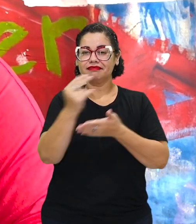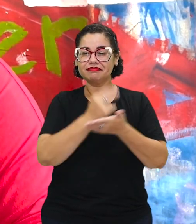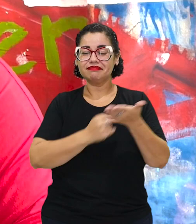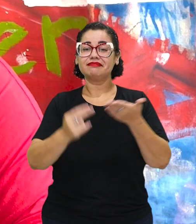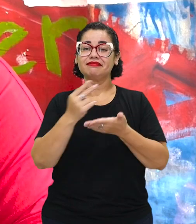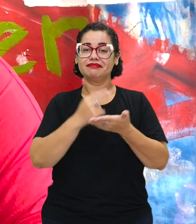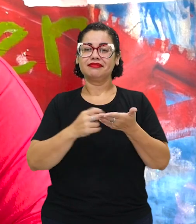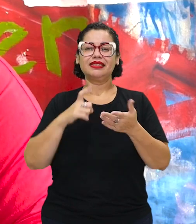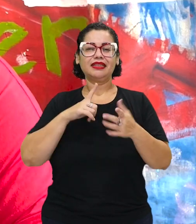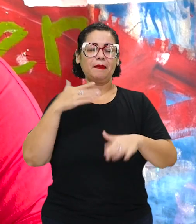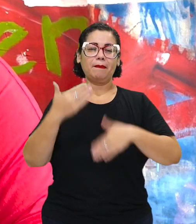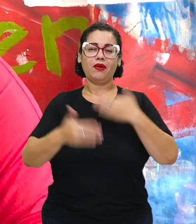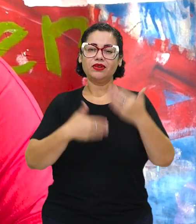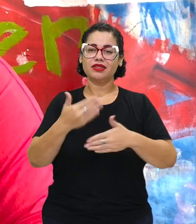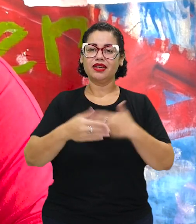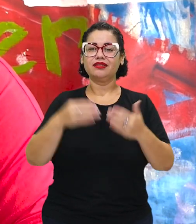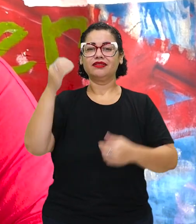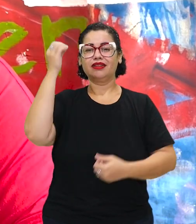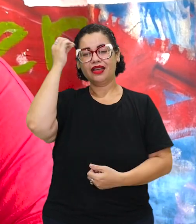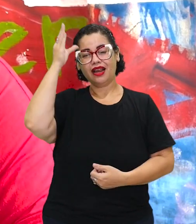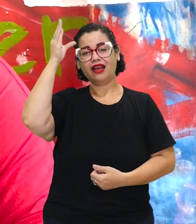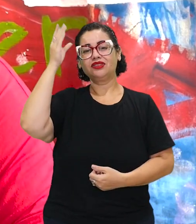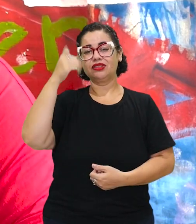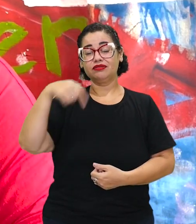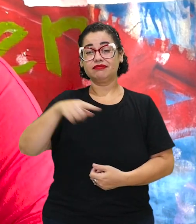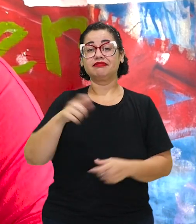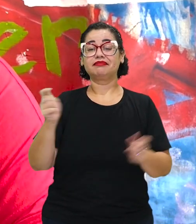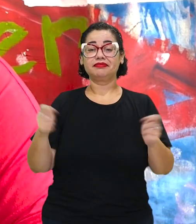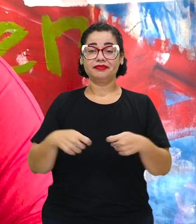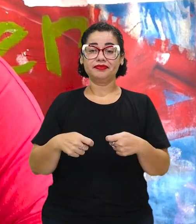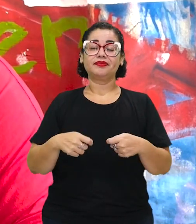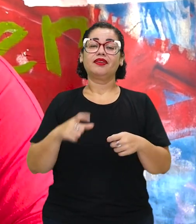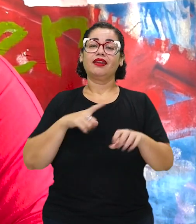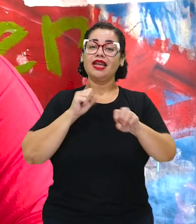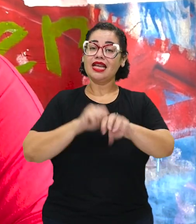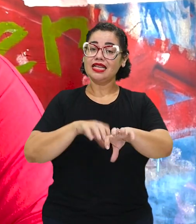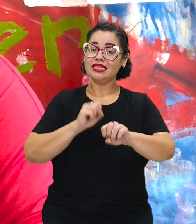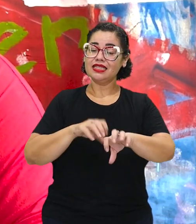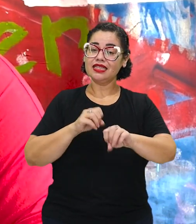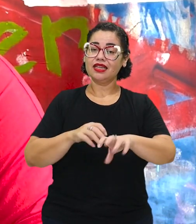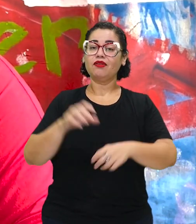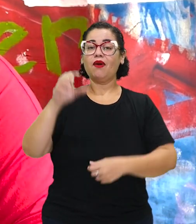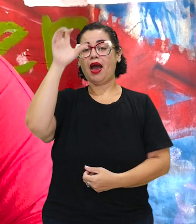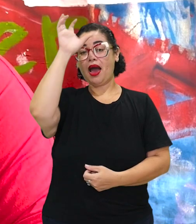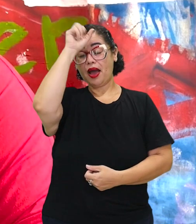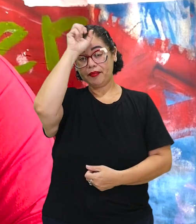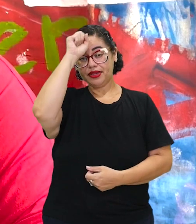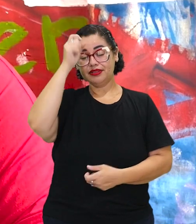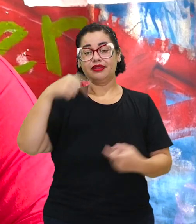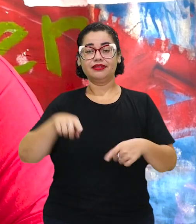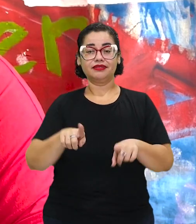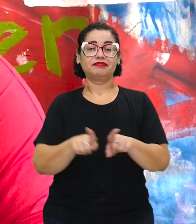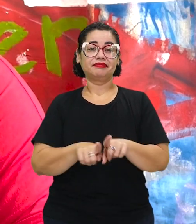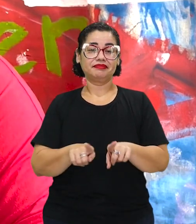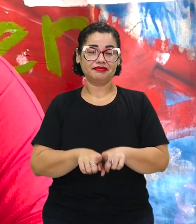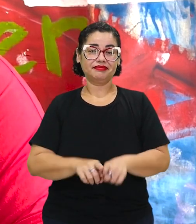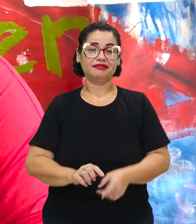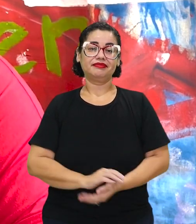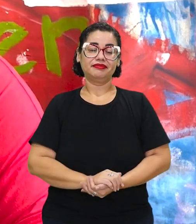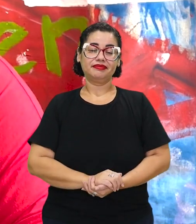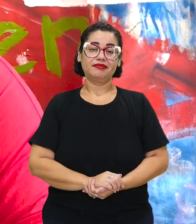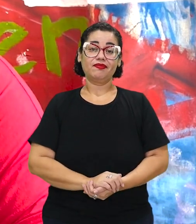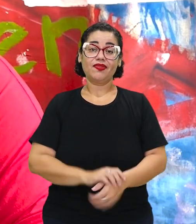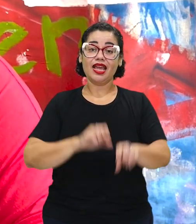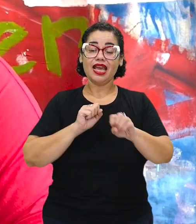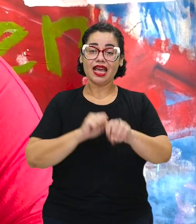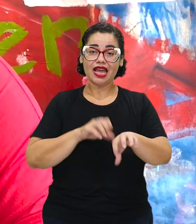minha linha. Tanto de processo criativo, quanto de ensino e